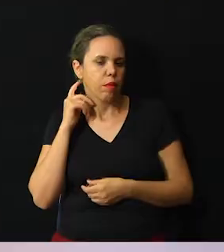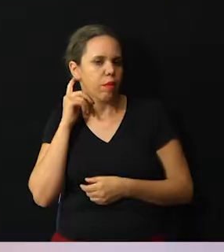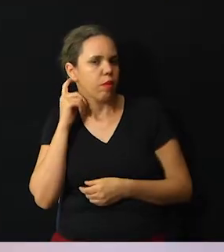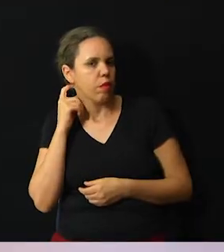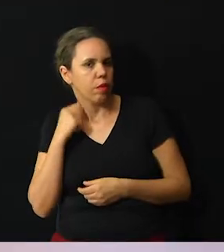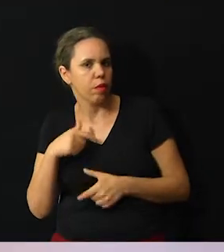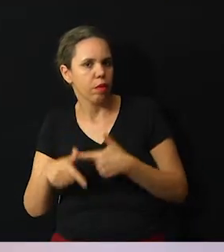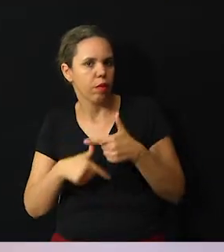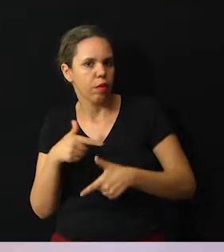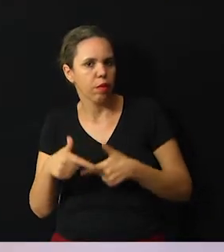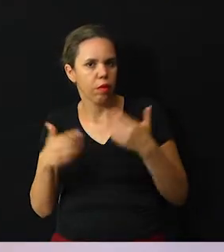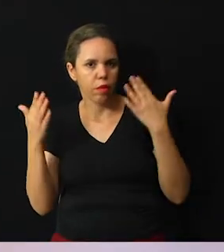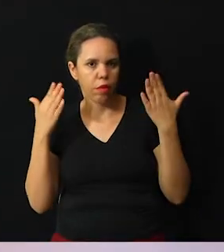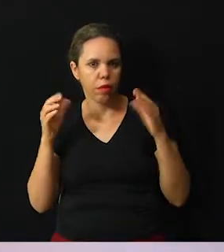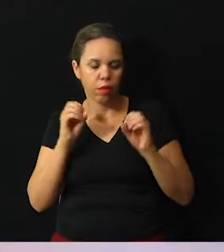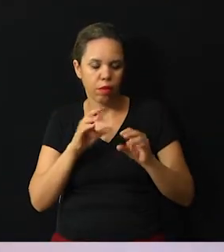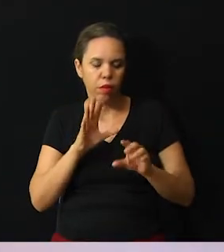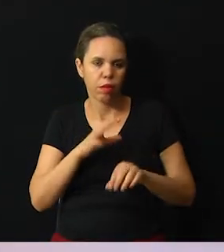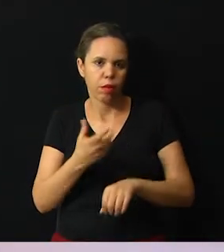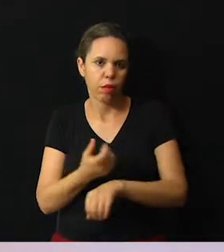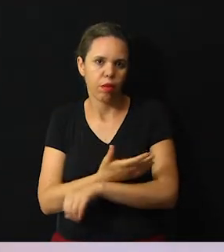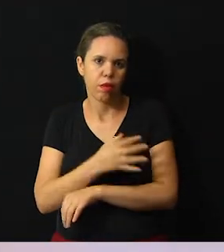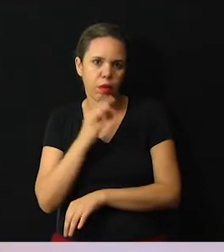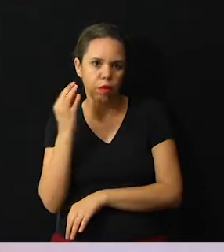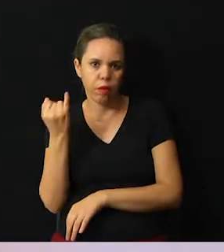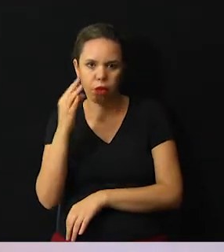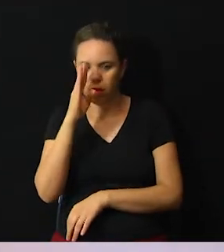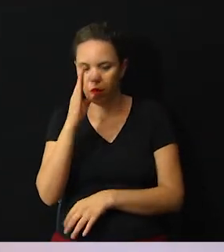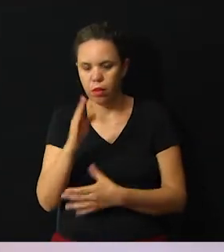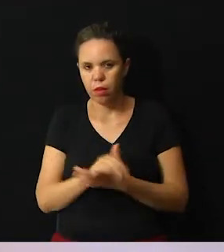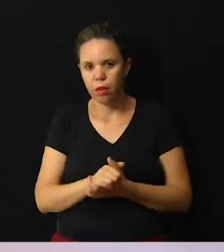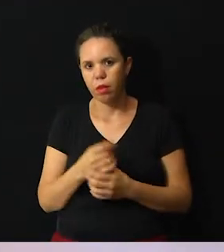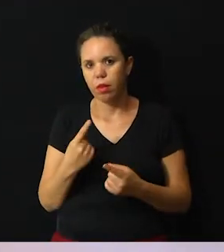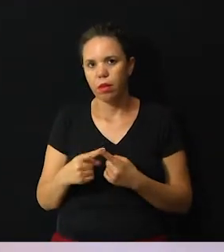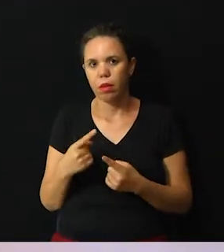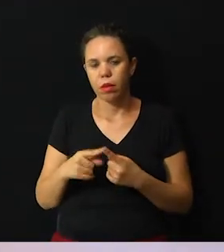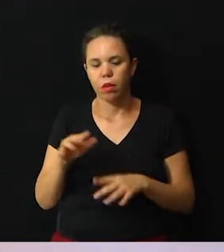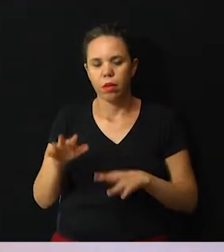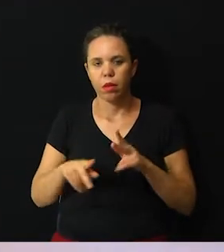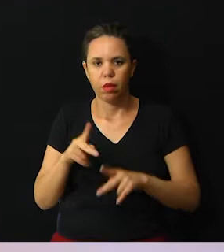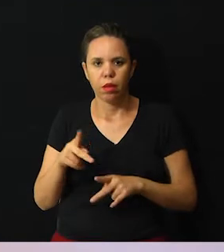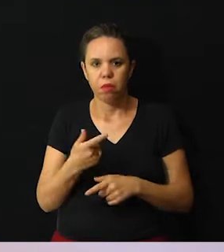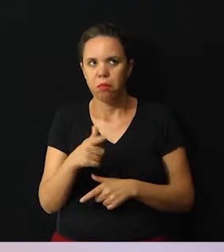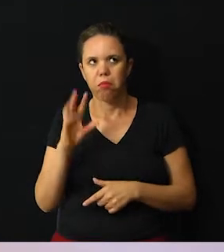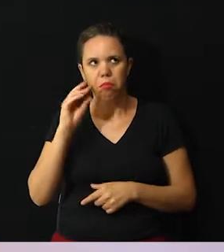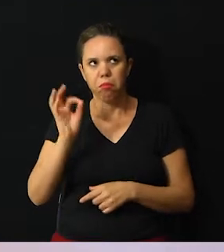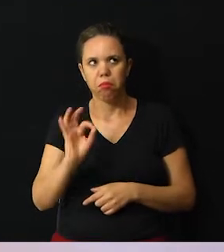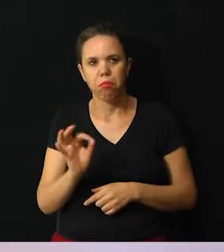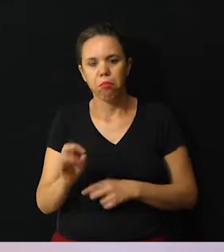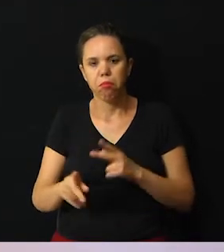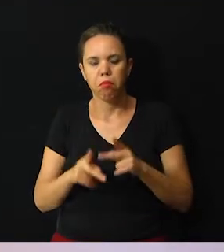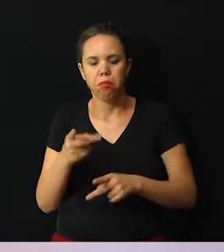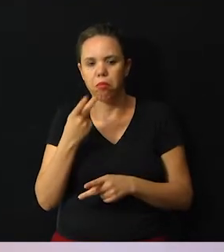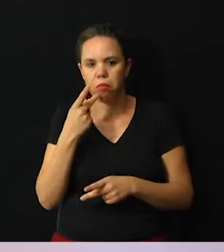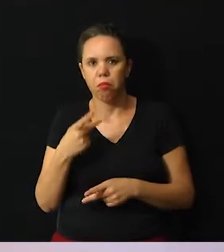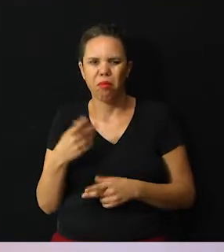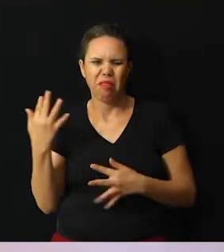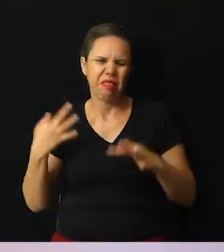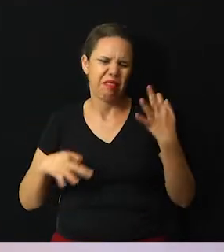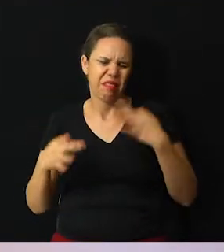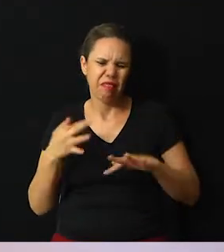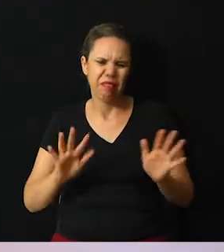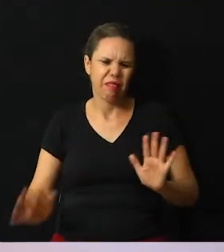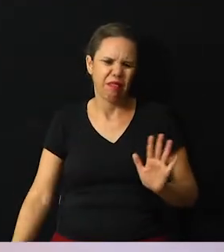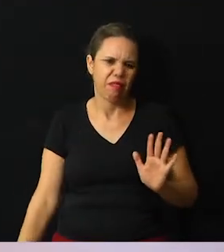sono. Trabalhar também o psicológico, então, é fundamental, né, doutor? Até porque muita gente acaba não entendendo quando a pessoa fala: "Eu tô com